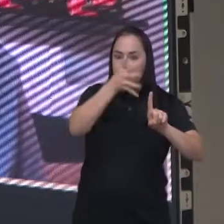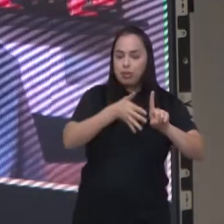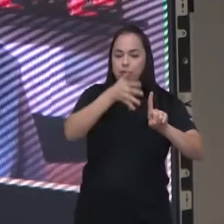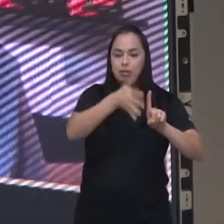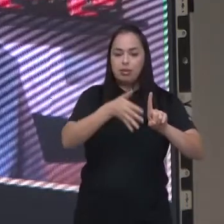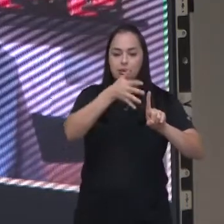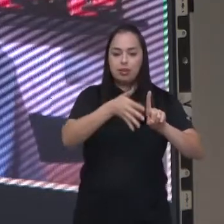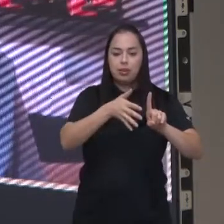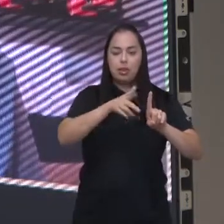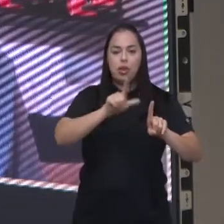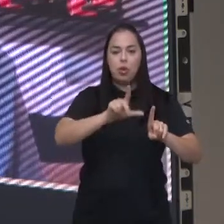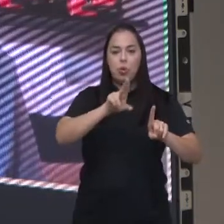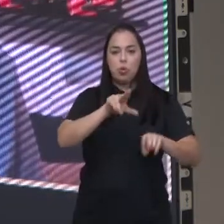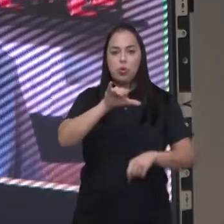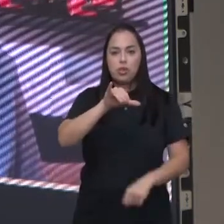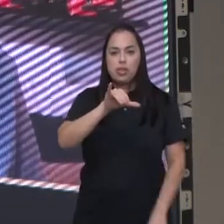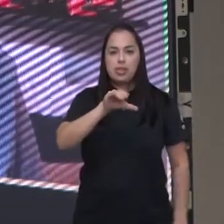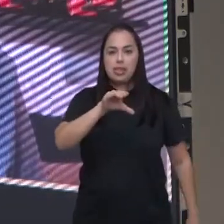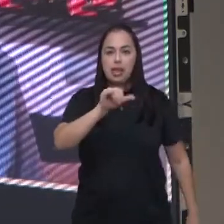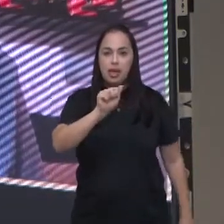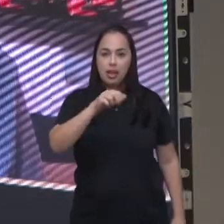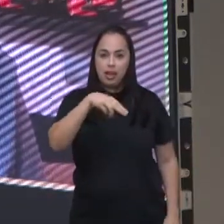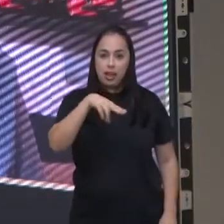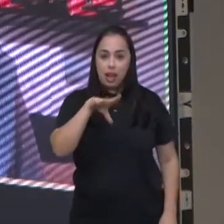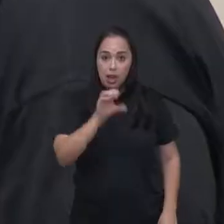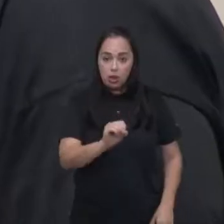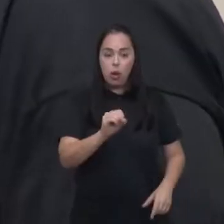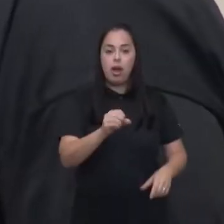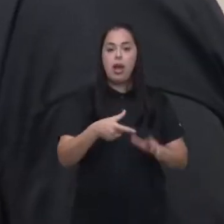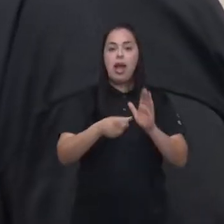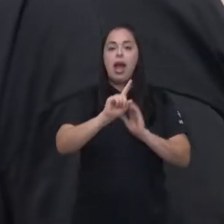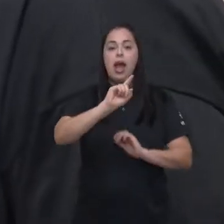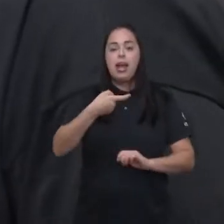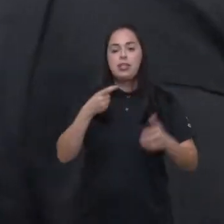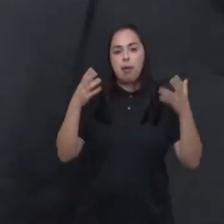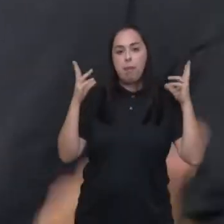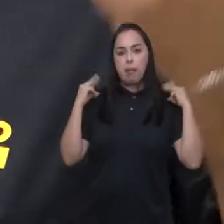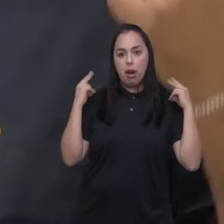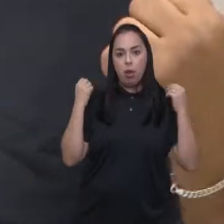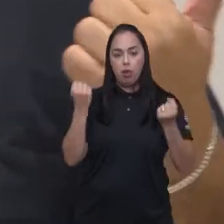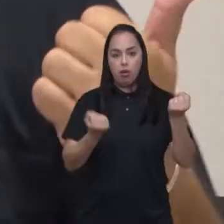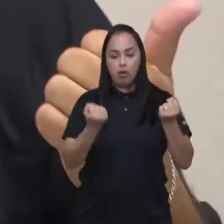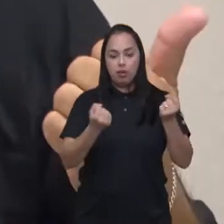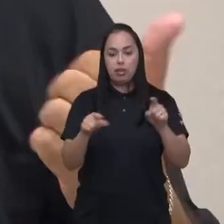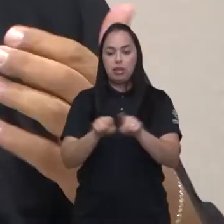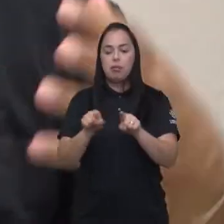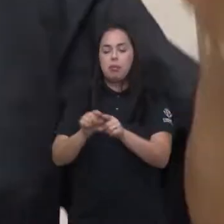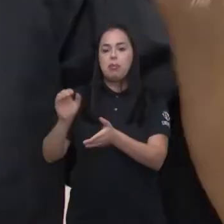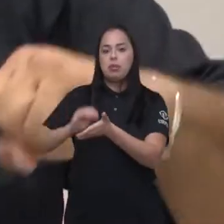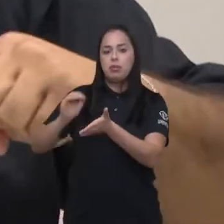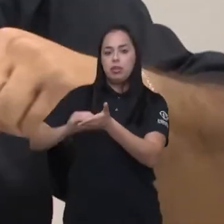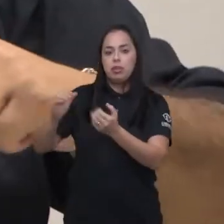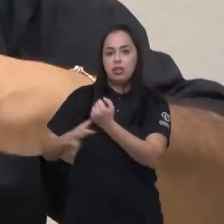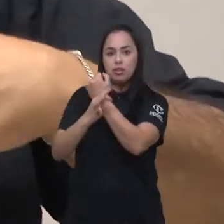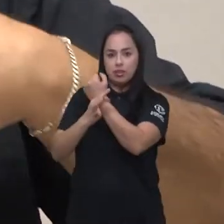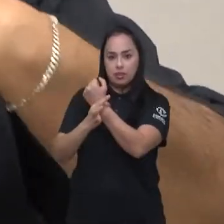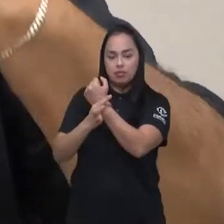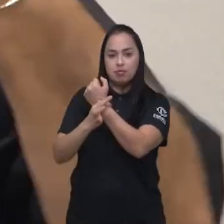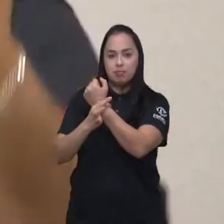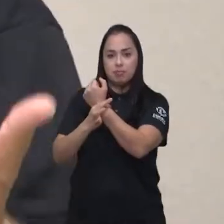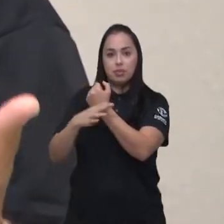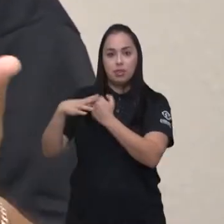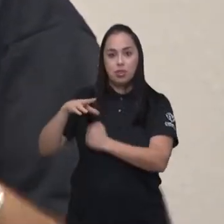contou com uma palestra virtual do ex-piloto Luciano burti e do diretor e presidente do Observatório Nacional de segurança